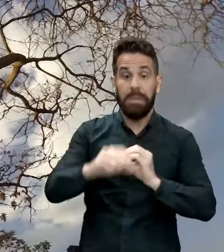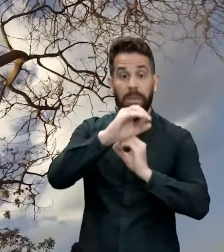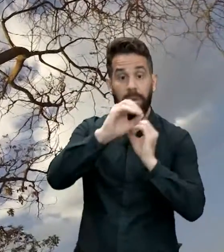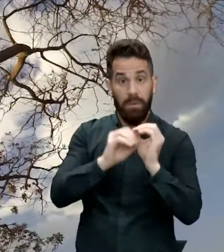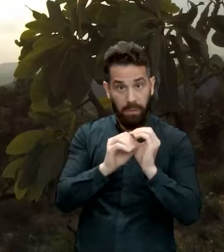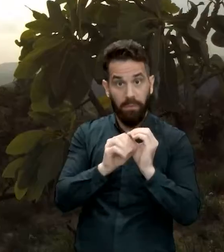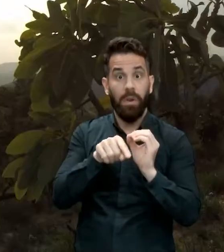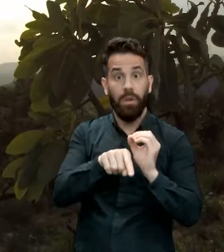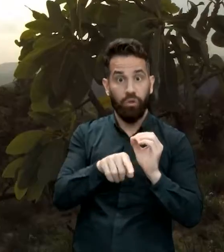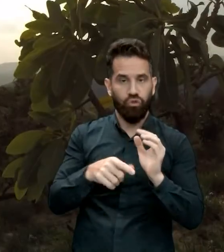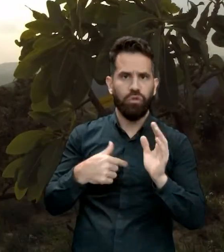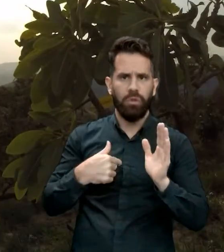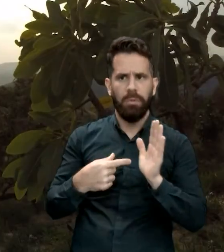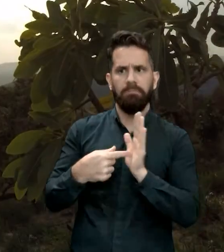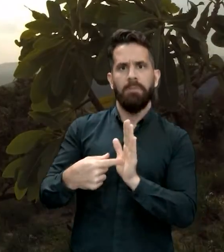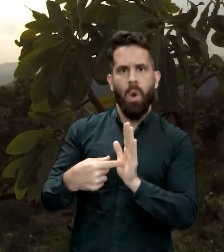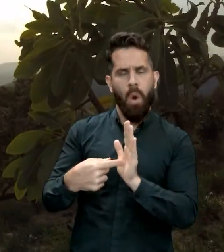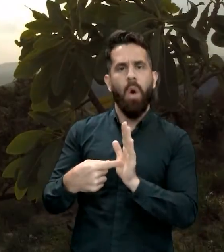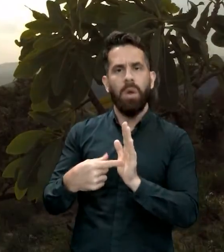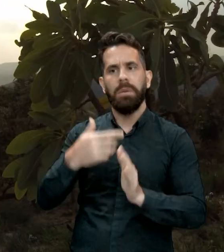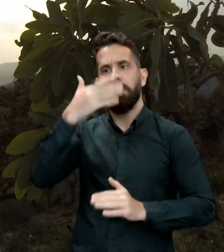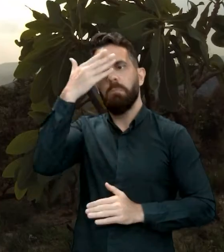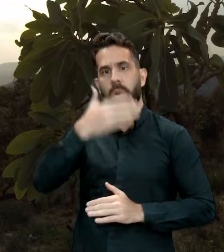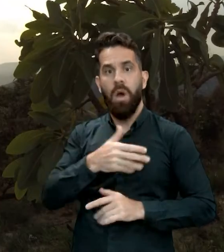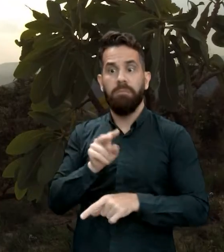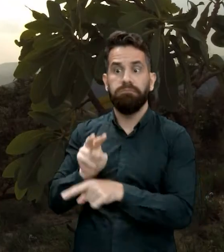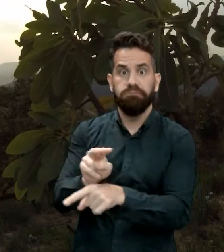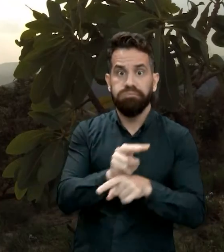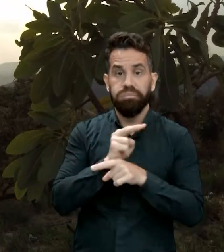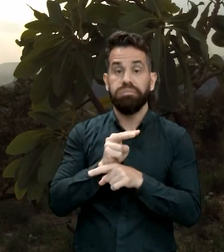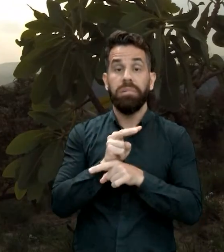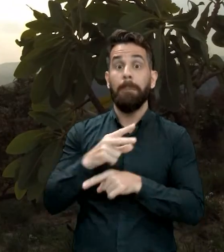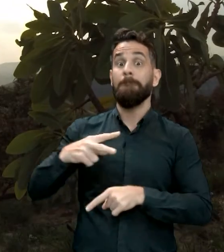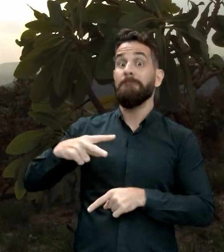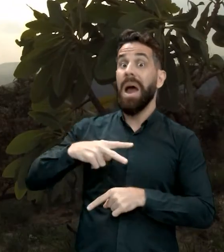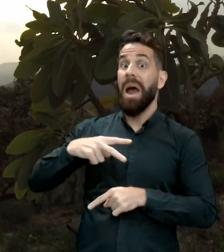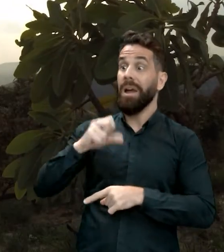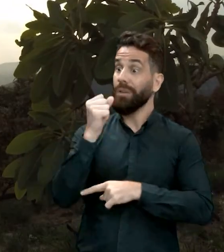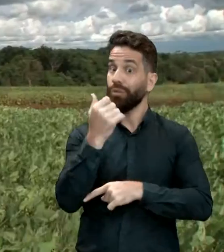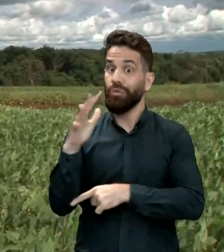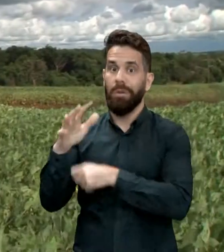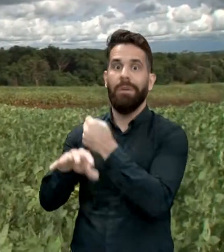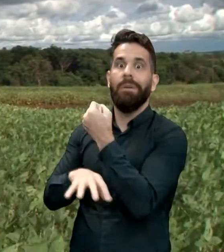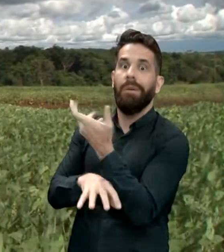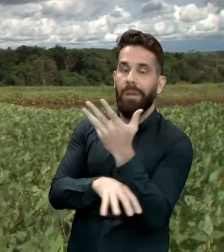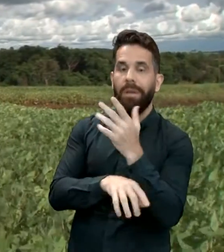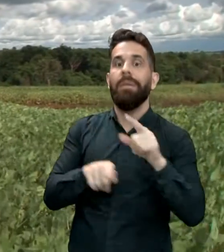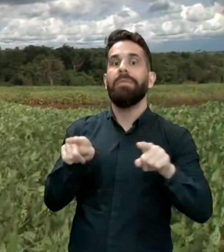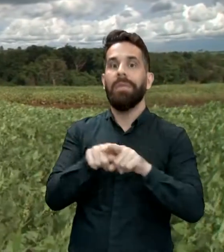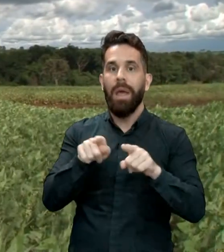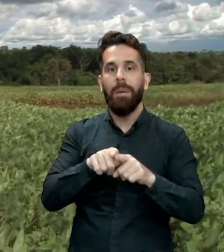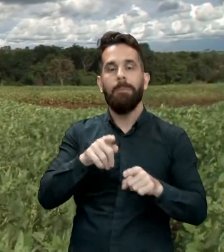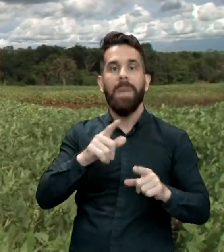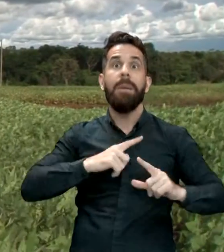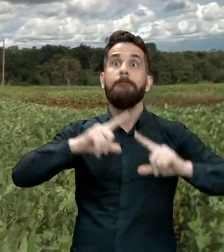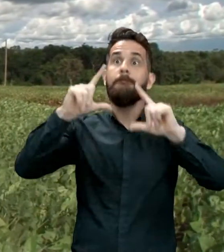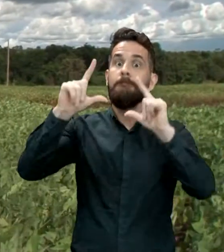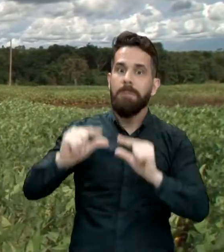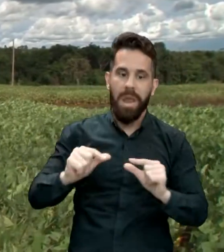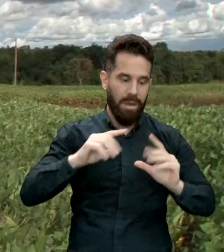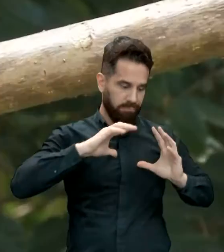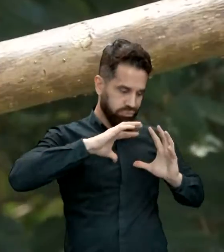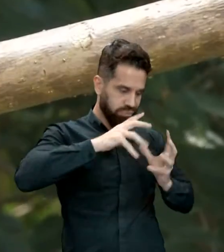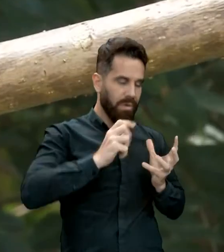propriedades privadas é importante também para reduzir a emissão de gases de efeito estufa o conflito entre a produção de